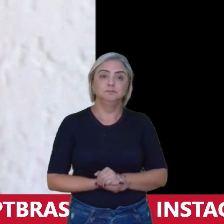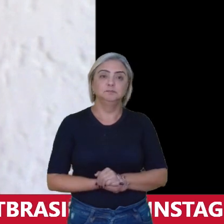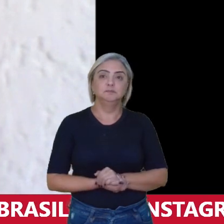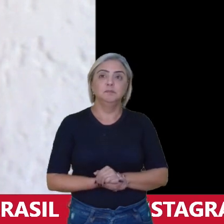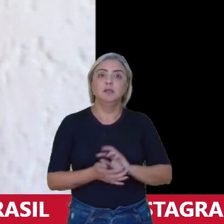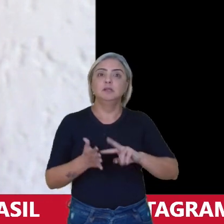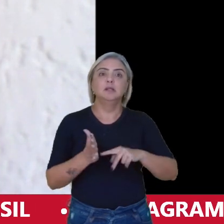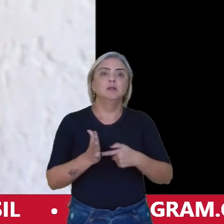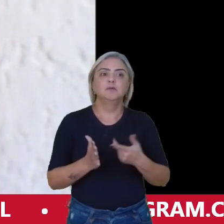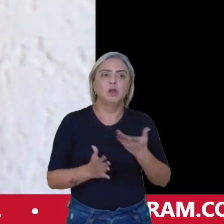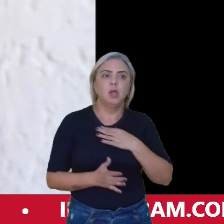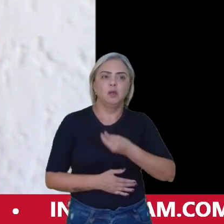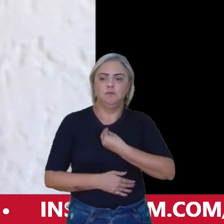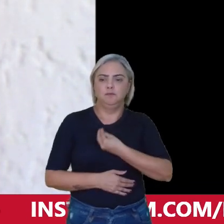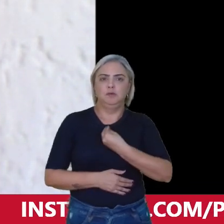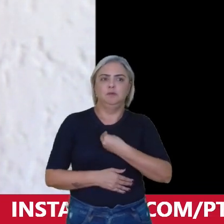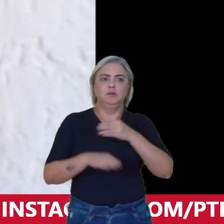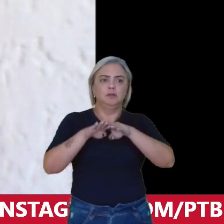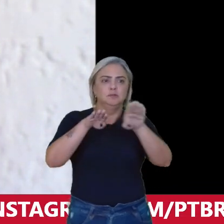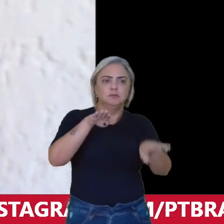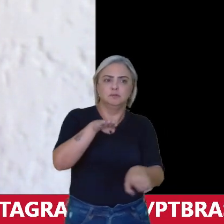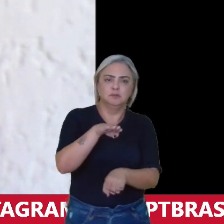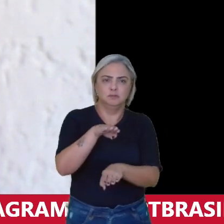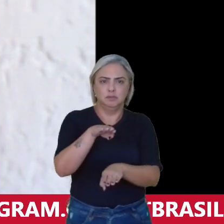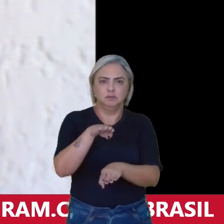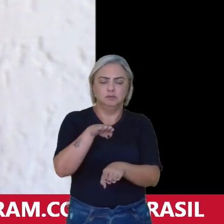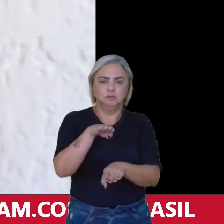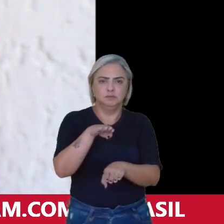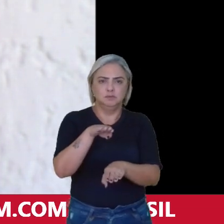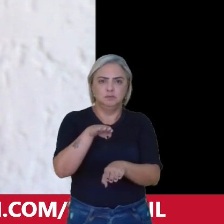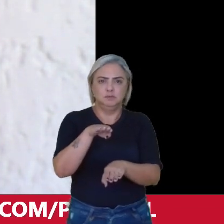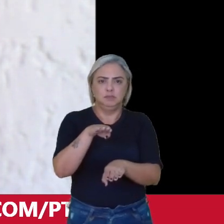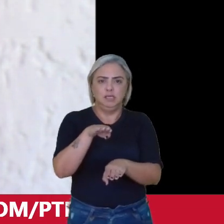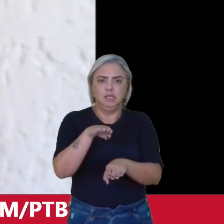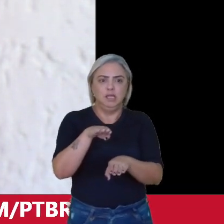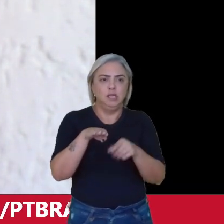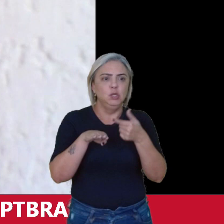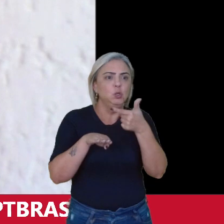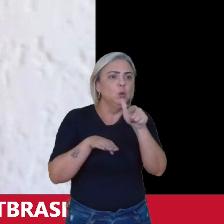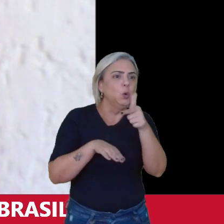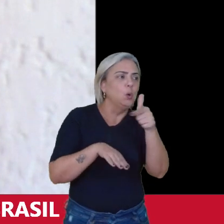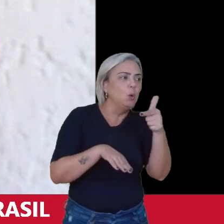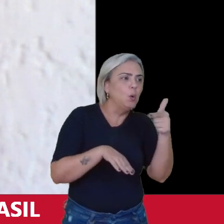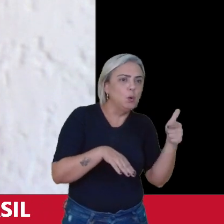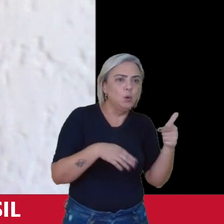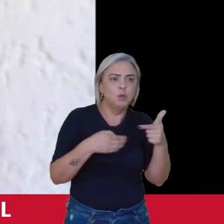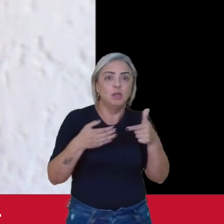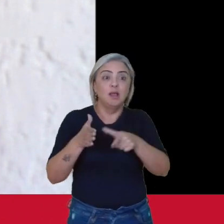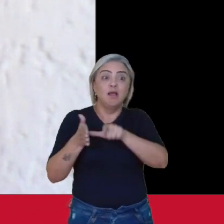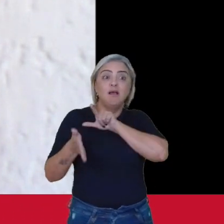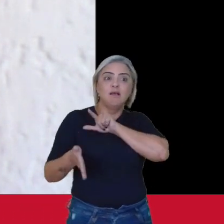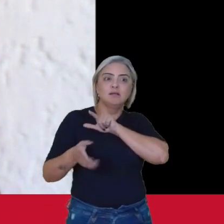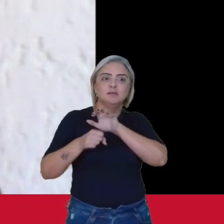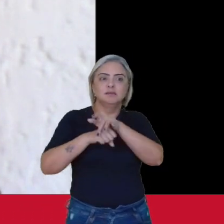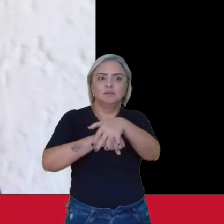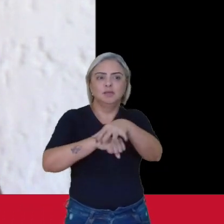quer dizer que nós não estávamos vivendo desigualdade e uma série de outras questões antes da